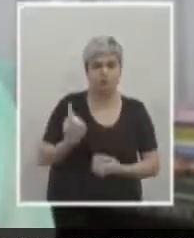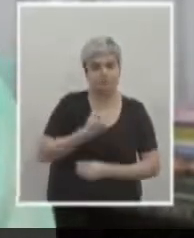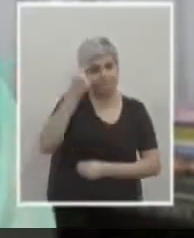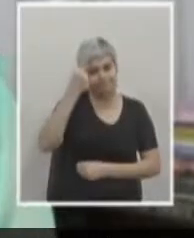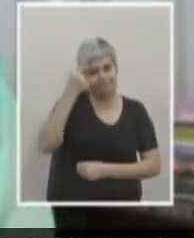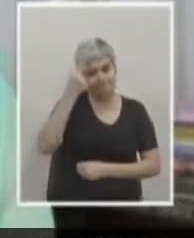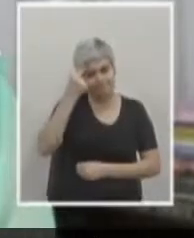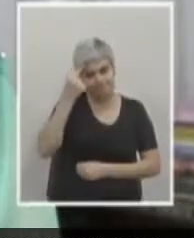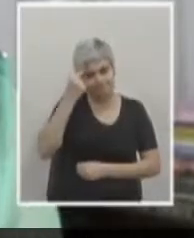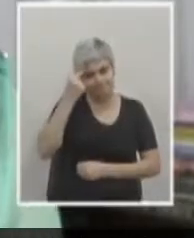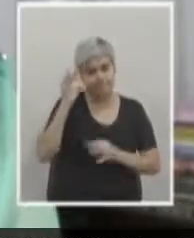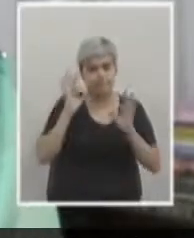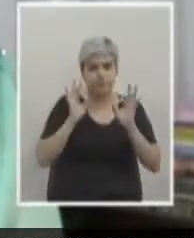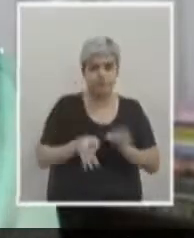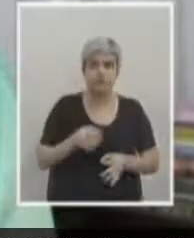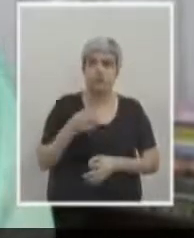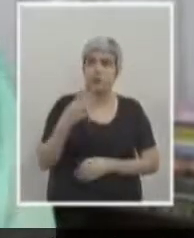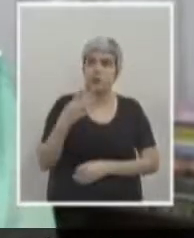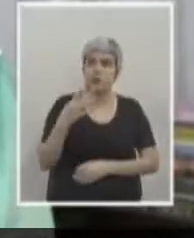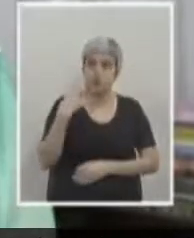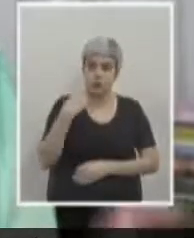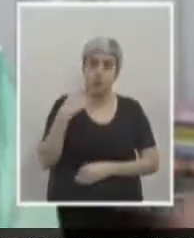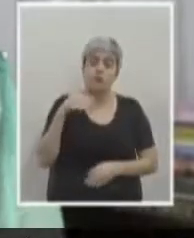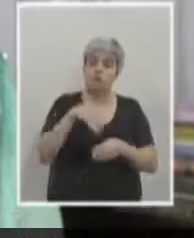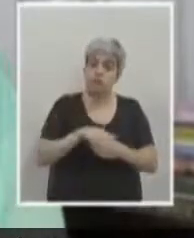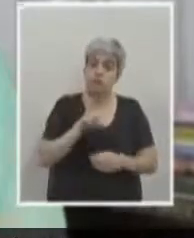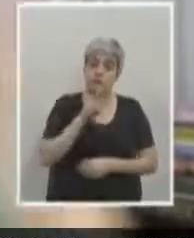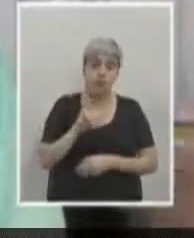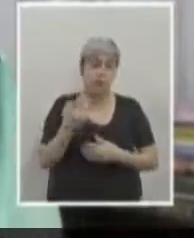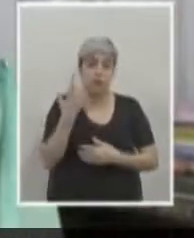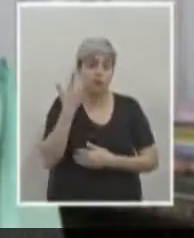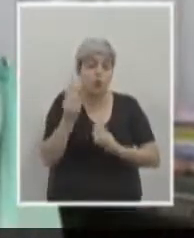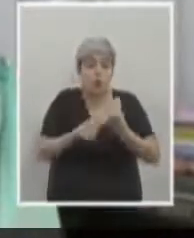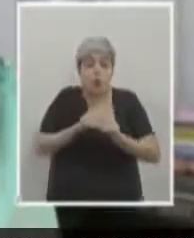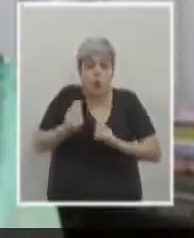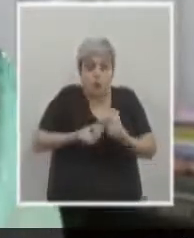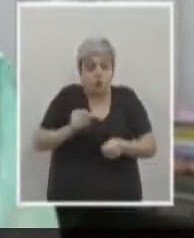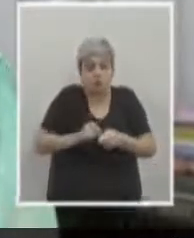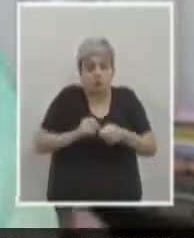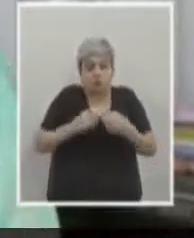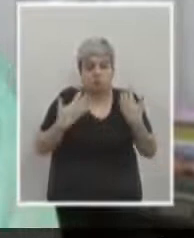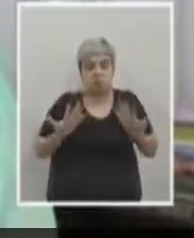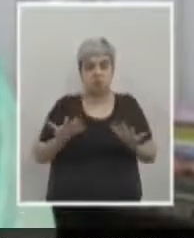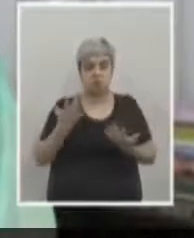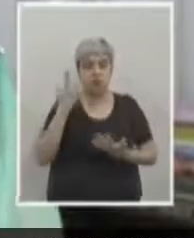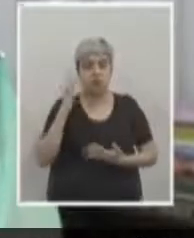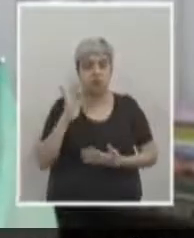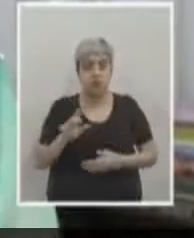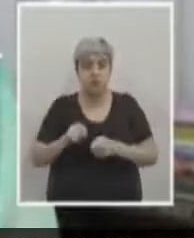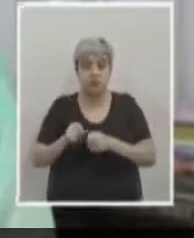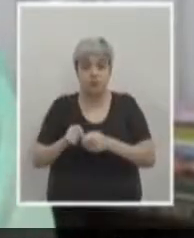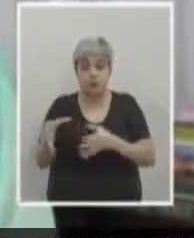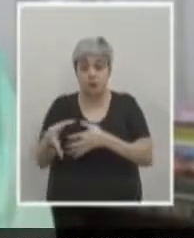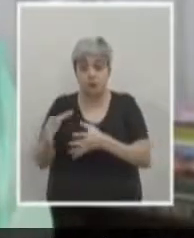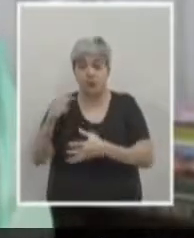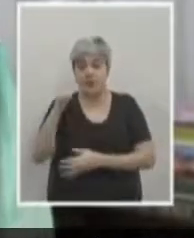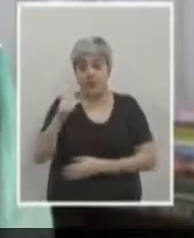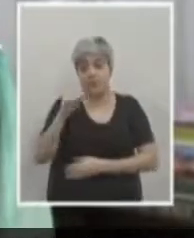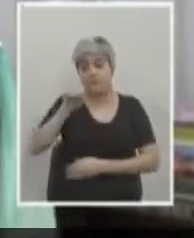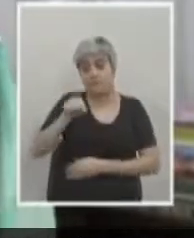aqui, aproveitando os deputados, votar aqui, então, se for o caso, não sei se é assim que funciona, né, concurso público para essas